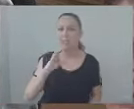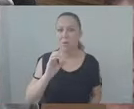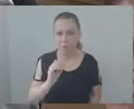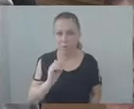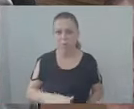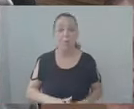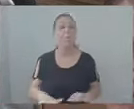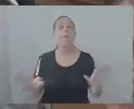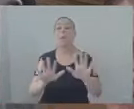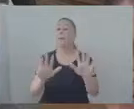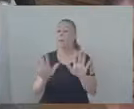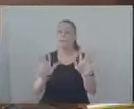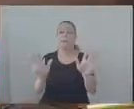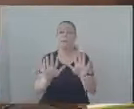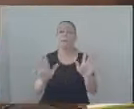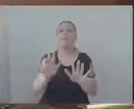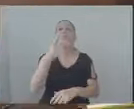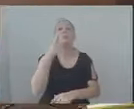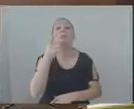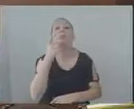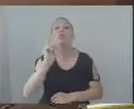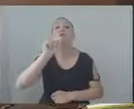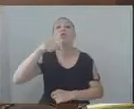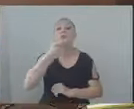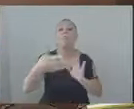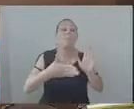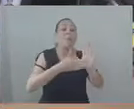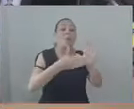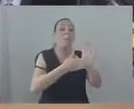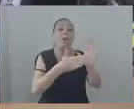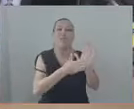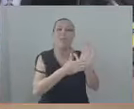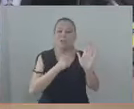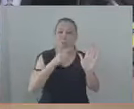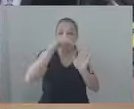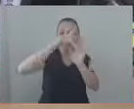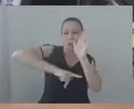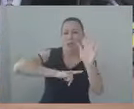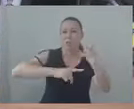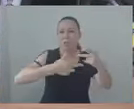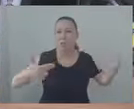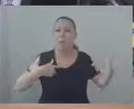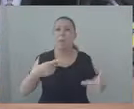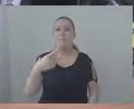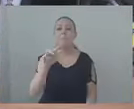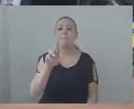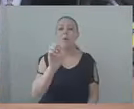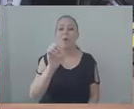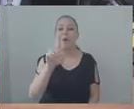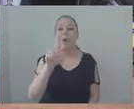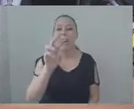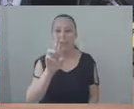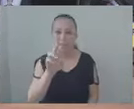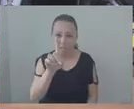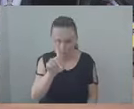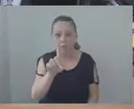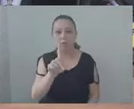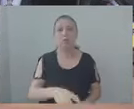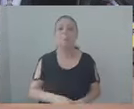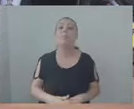uma atividade nas escolas. Ah, sim, o senhor está falando do PROERD, do Isso. Batalhão Escolar. Sim, existe, Exato. Sim. Como eu falei, a própria vereadora Tânia,